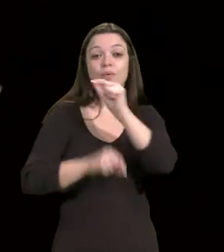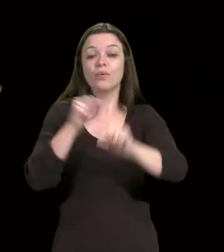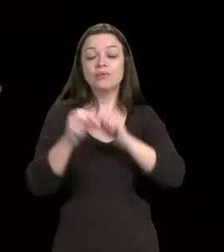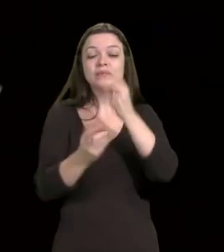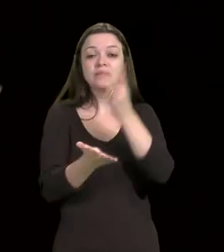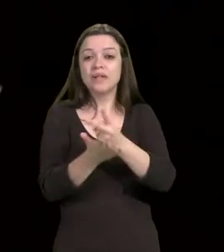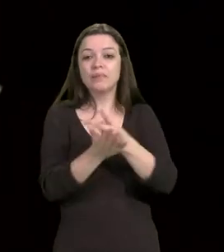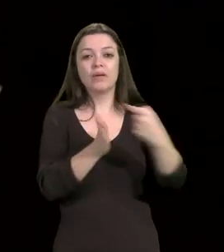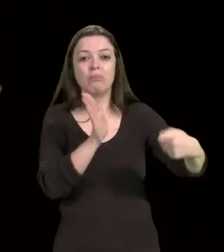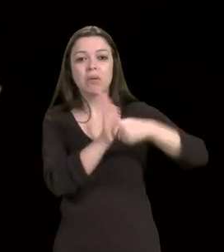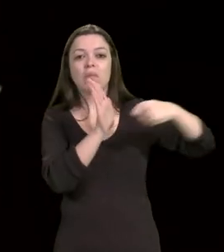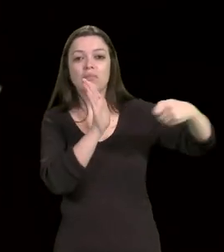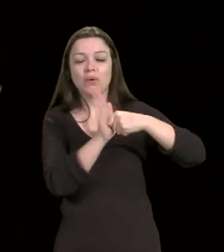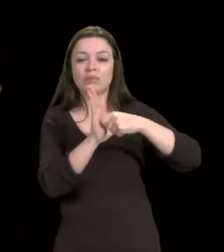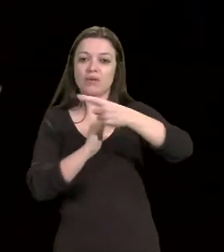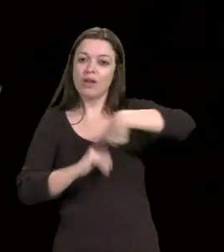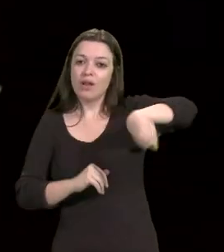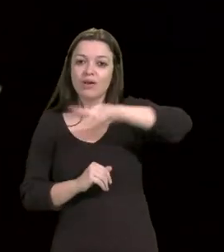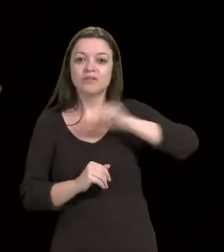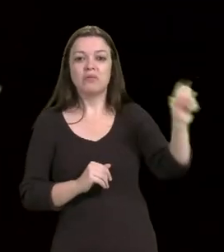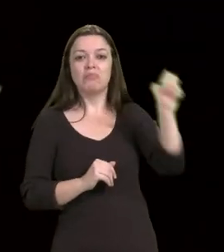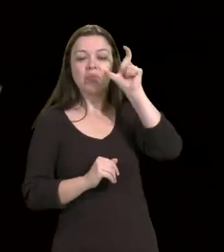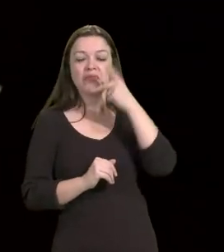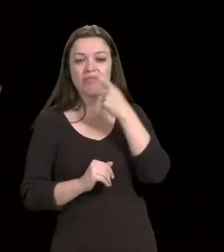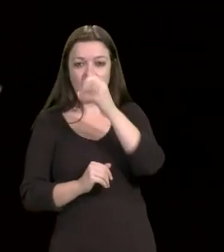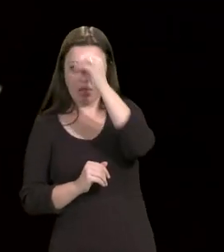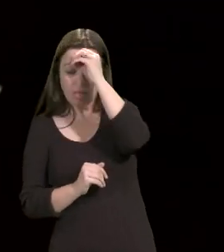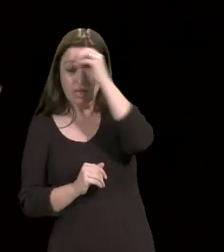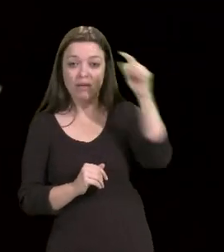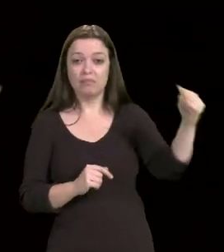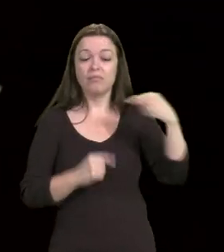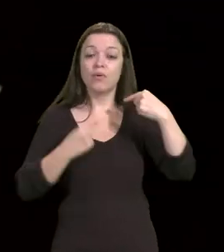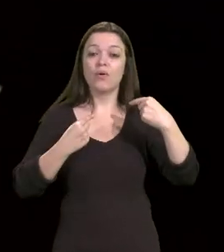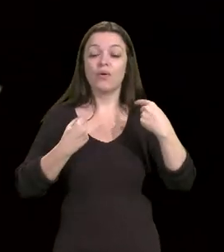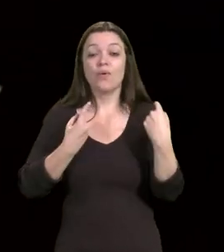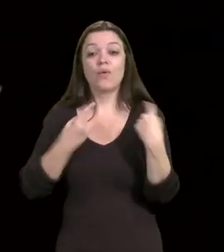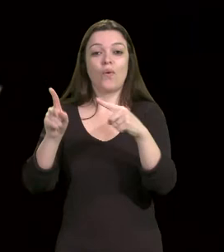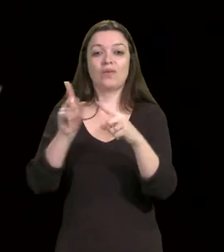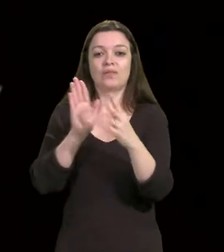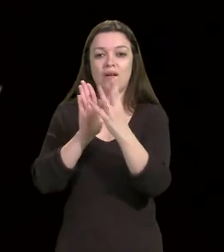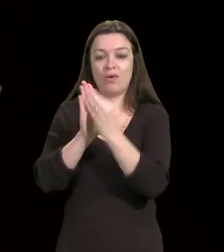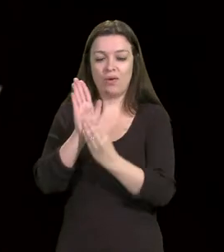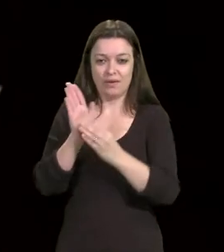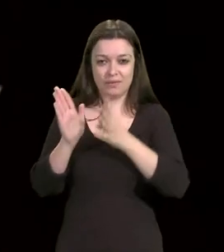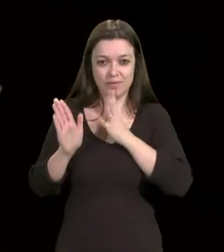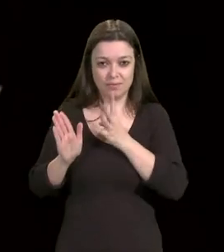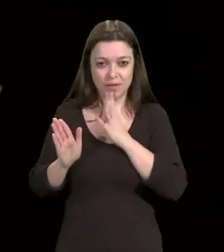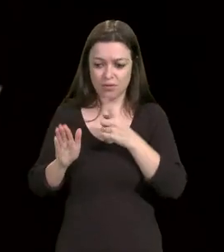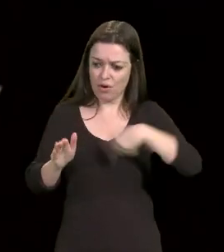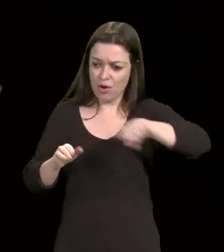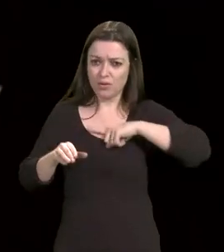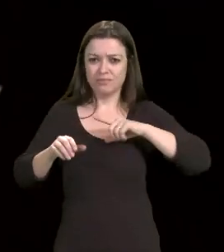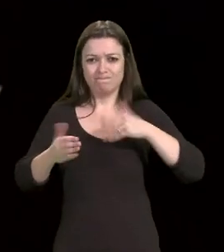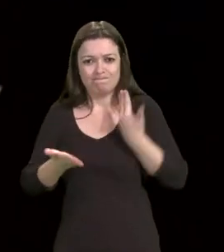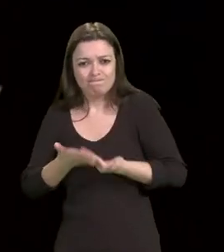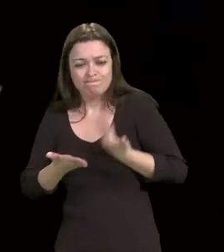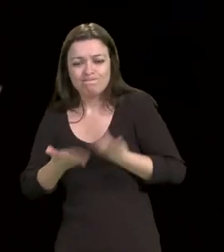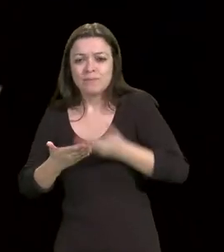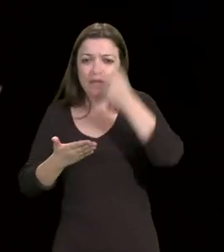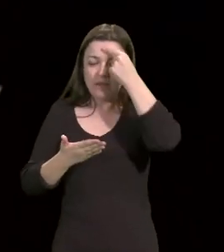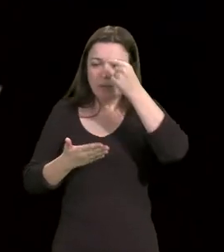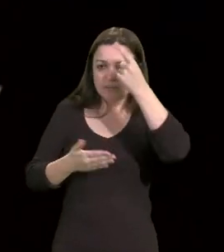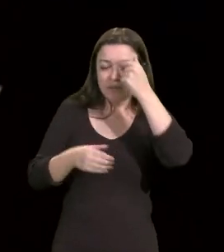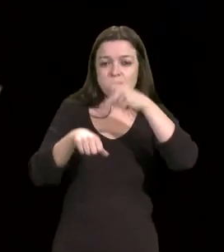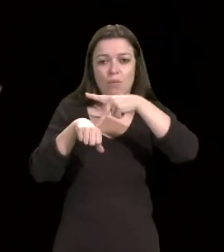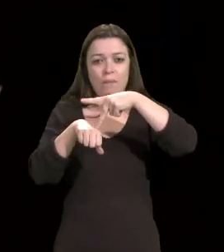um dos alvos dessa cruzada da ignorância contra o conhecimento. Nos dedicamos, na graduação e na pós-graduação, à pesquisa, a uma